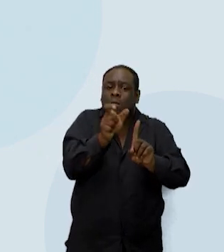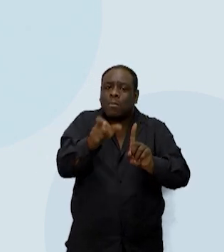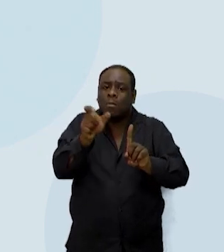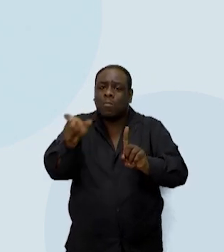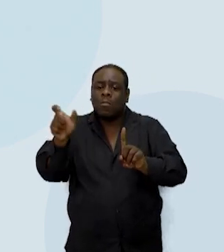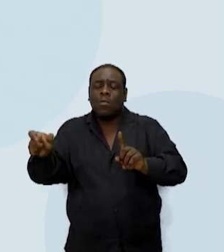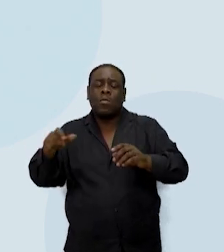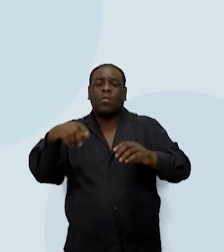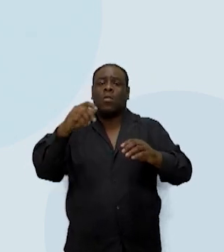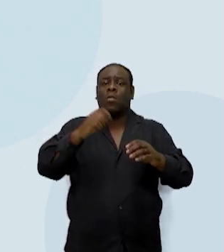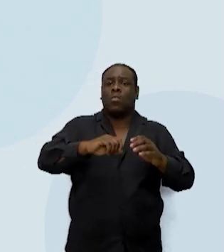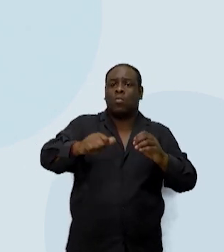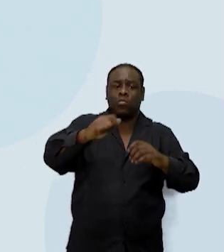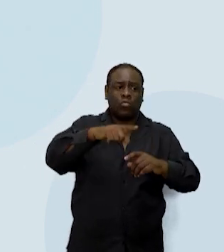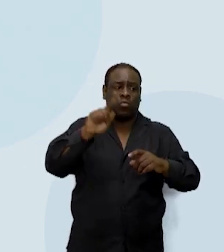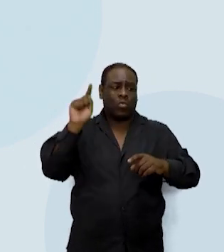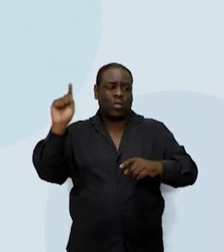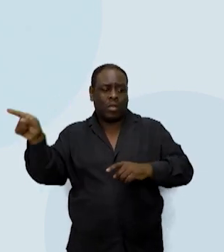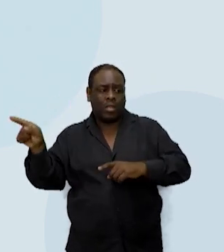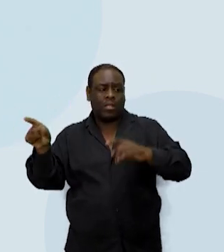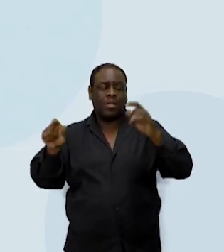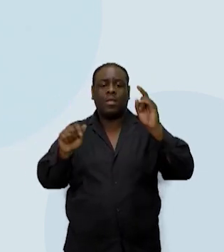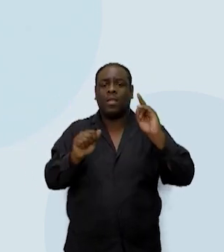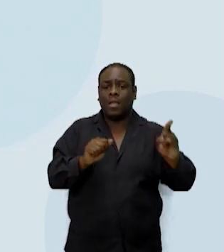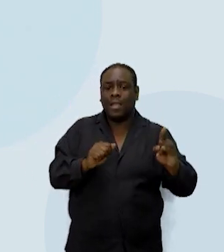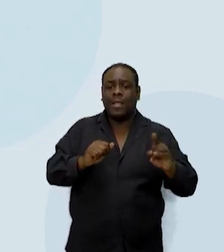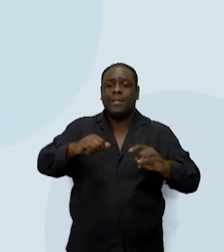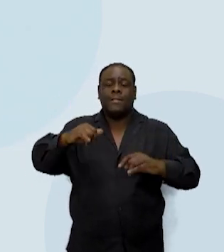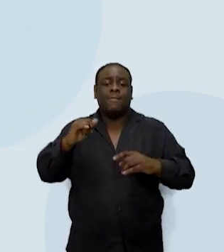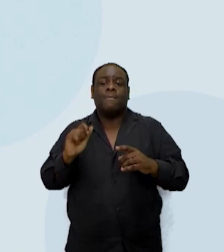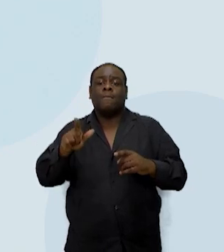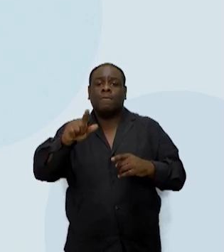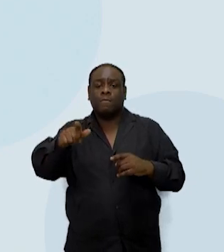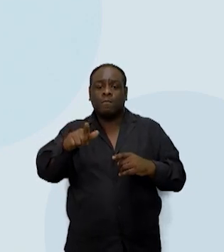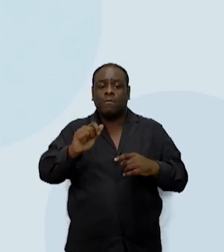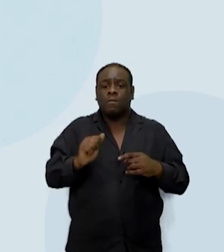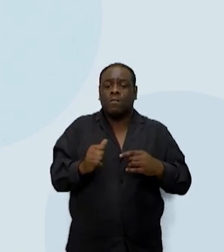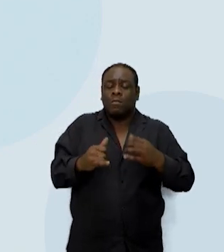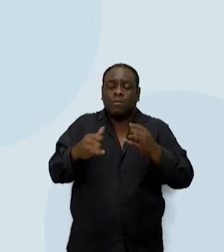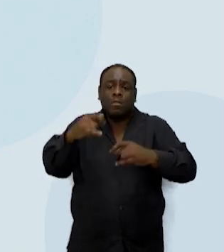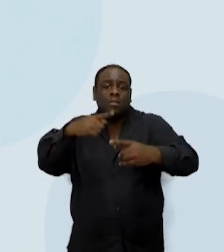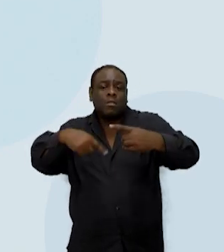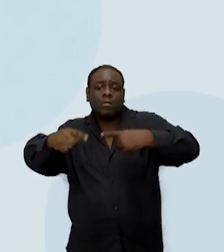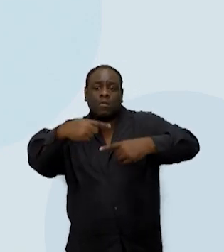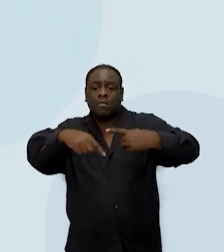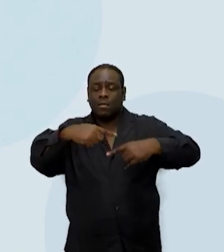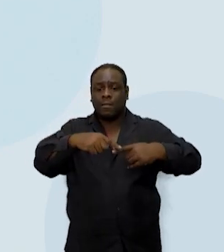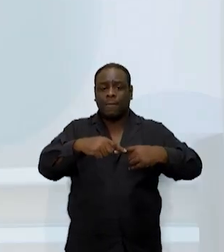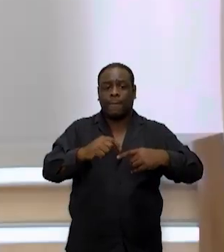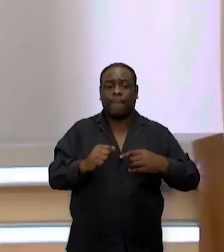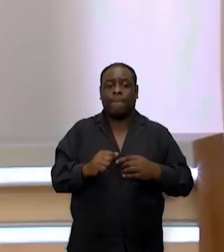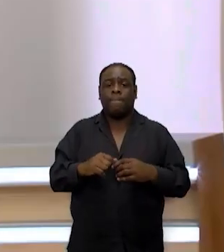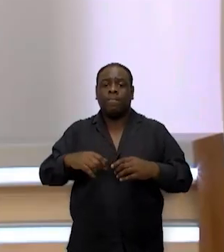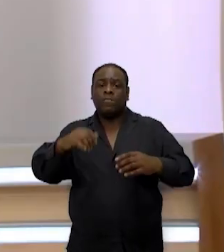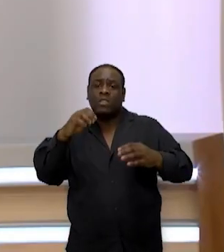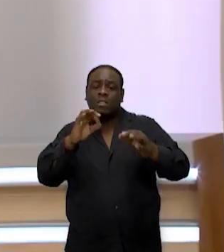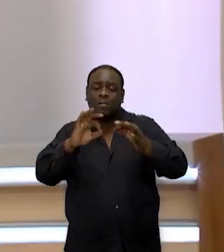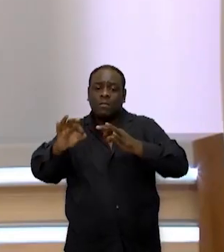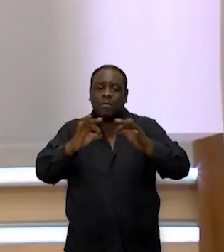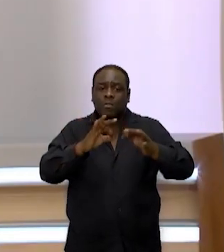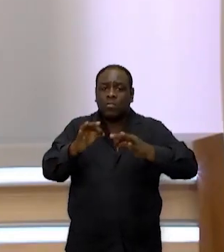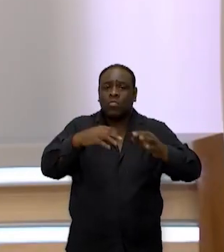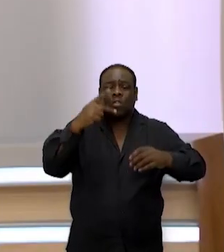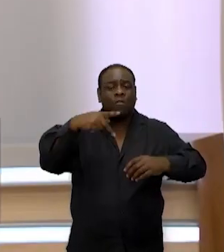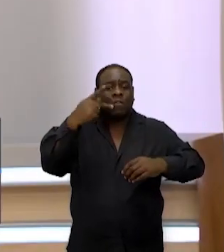uso pronome, ela, ele, enfim. Então, elemento coesivo, ele contribui para que você não